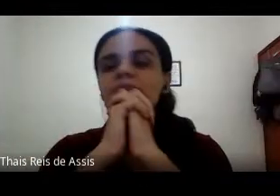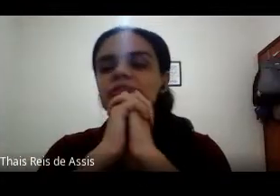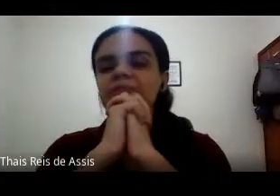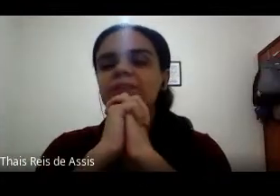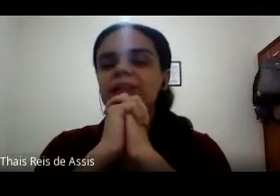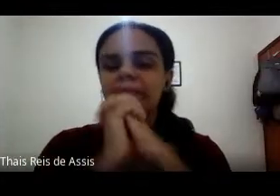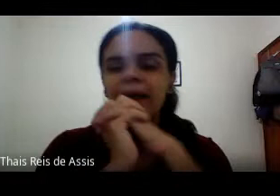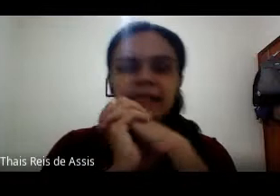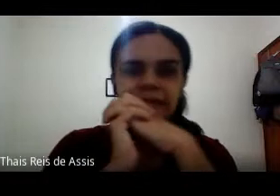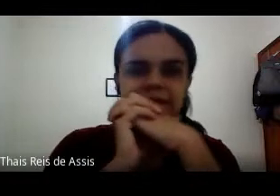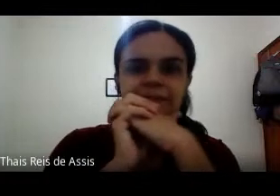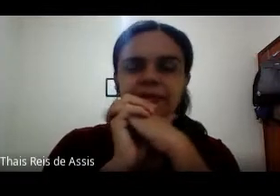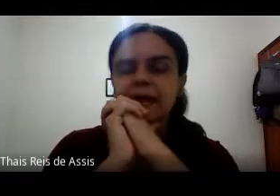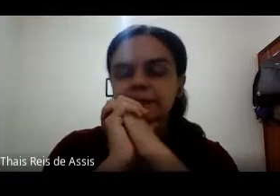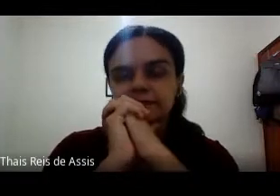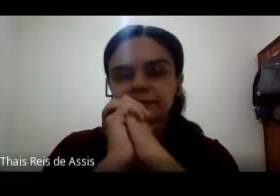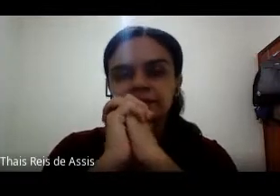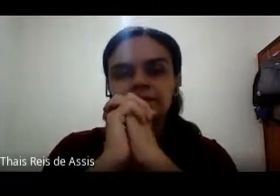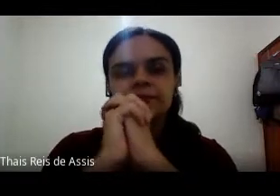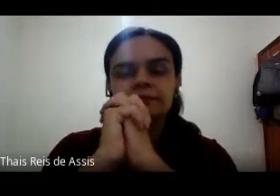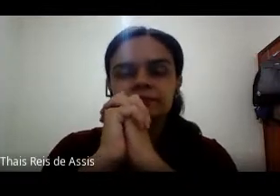do multidisciplinar para interdisciplinar?